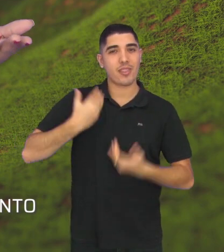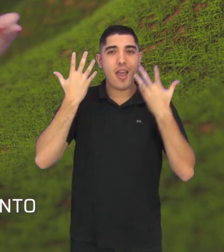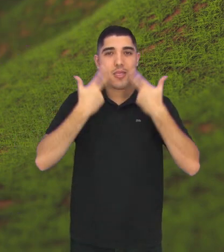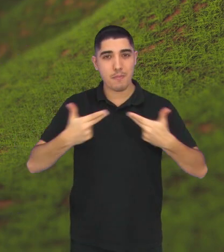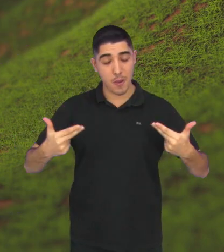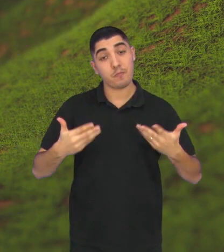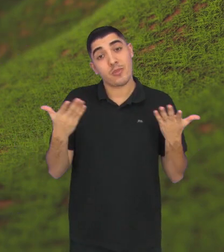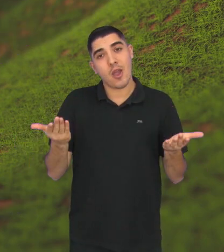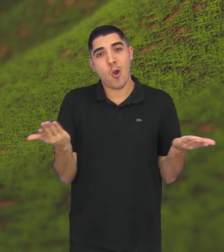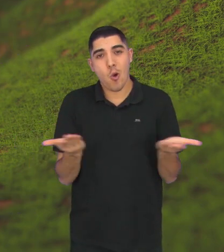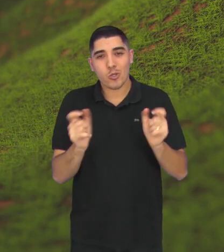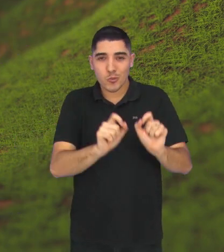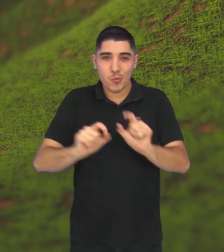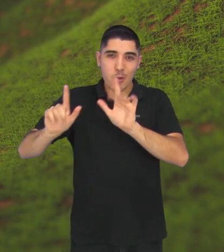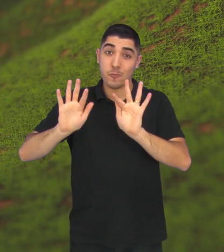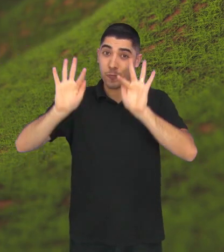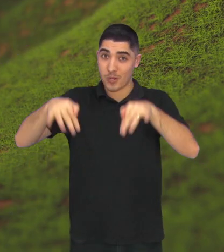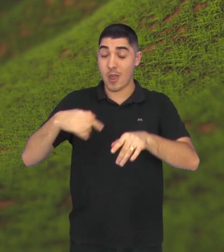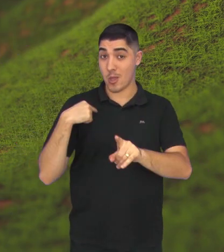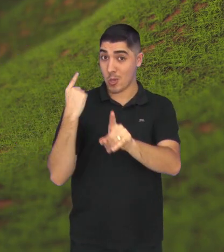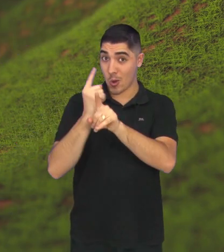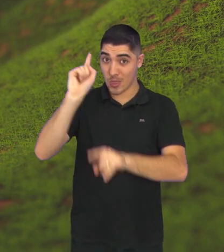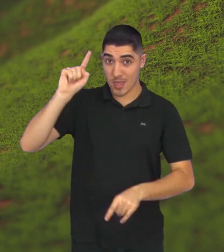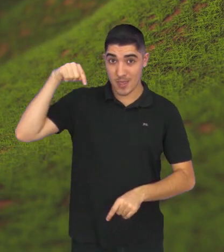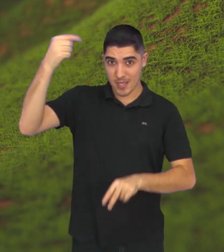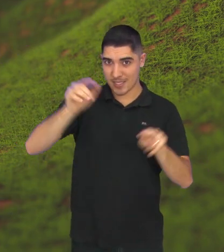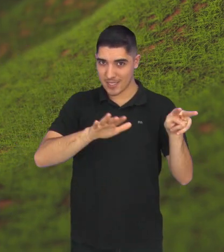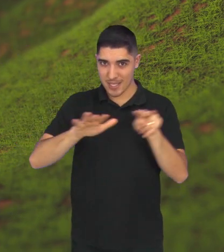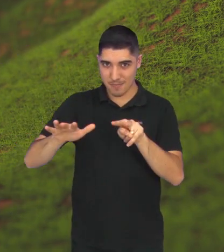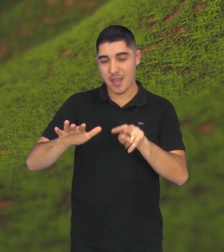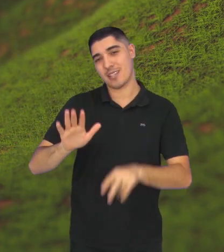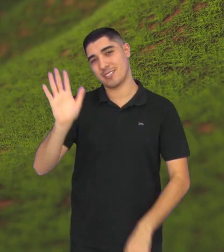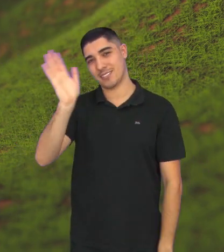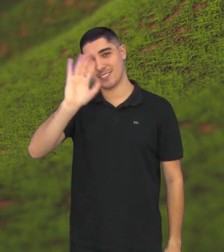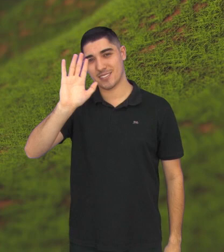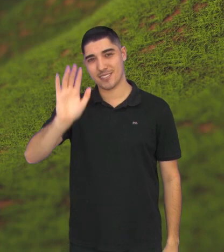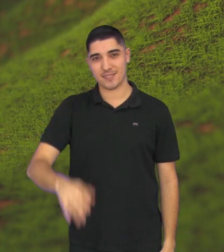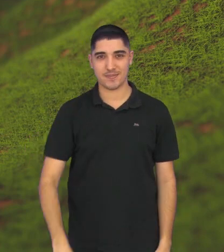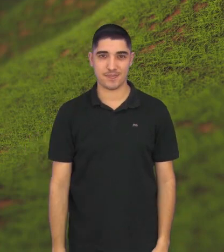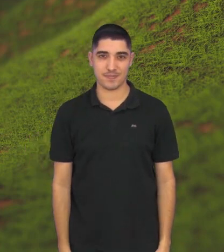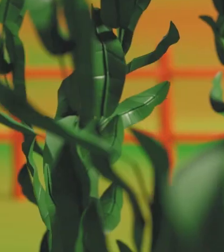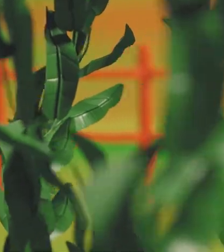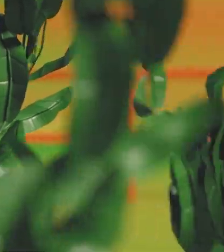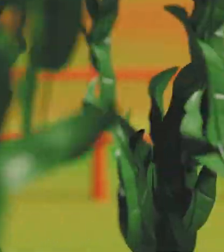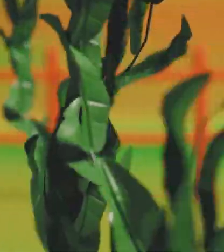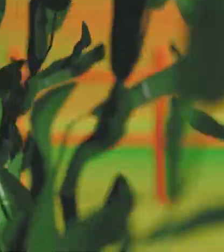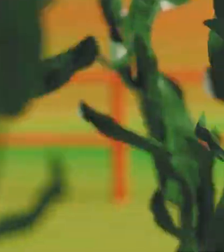do Campo de hoje fica por aqui. Te vejo no próximo programa. Até lá!